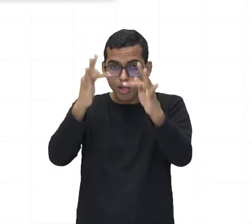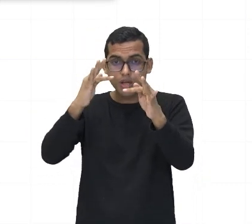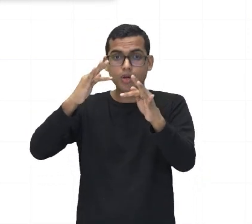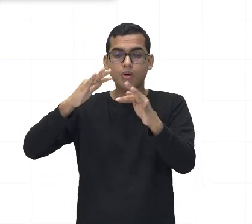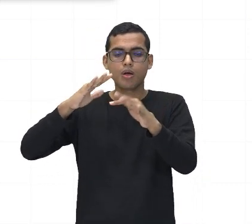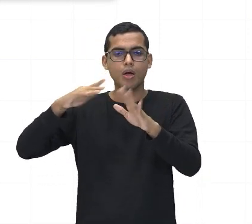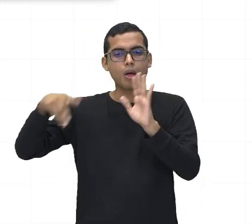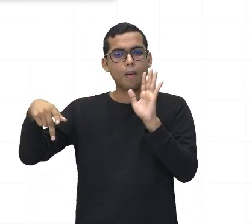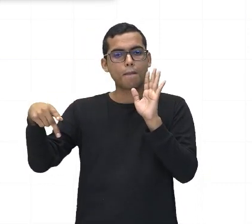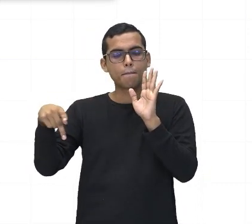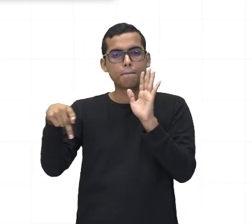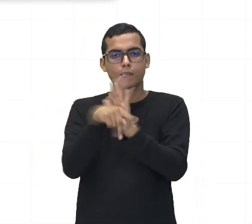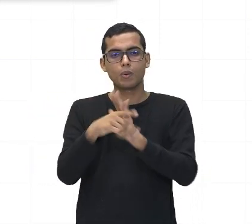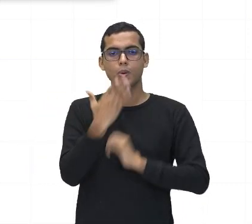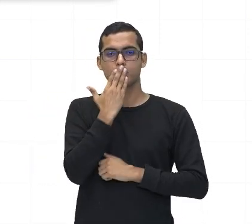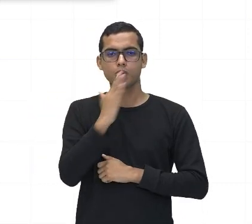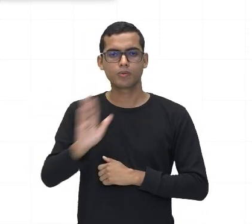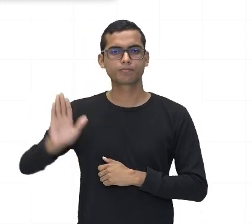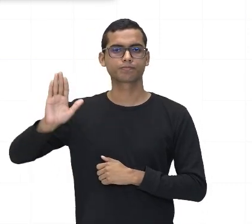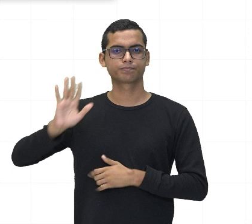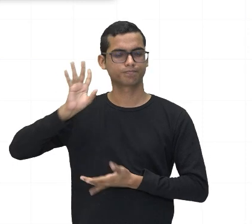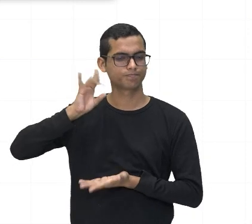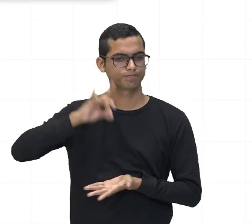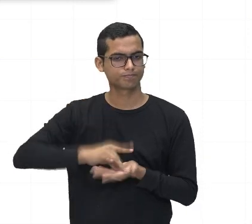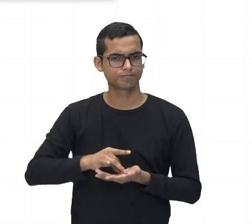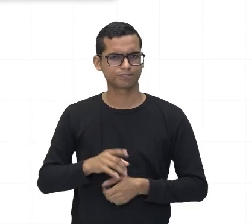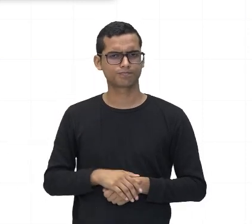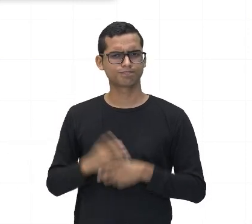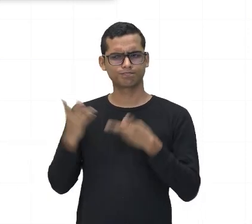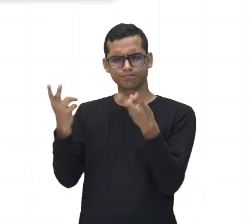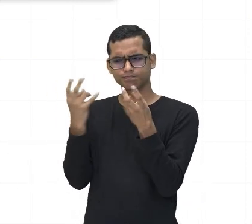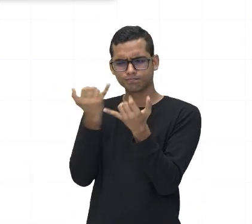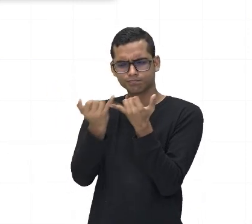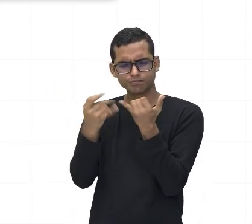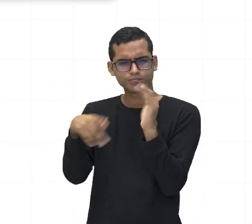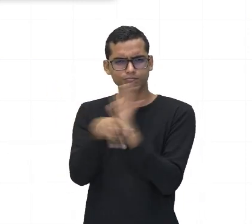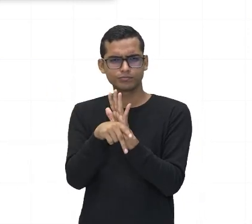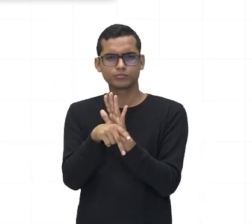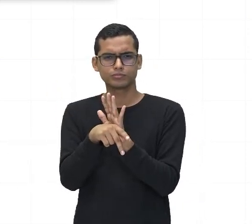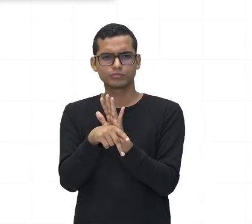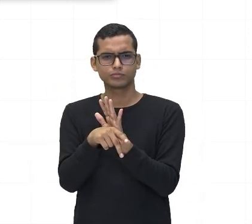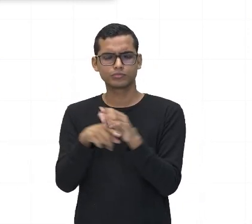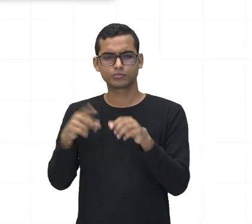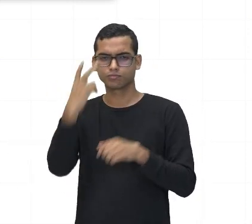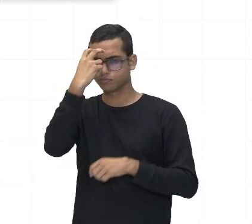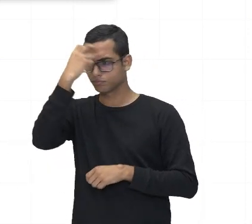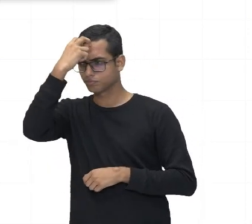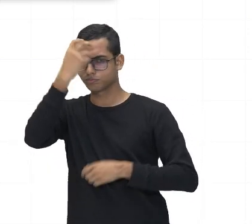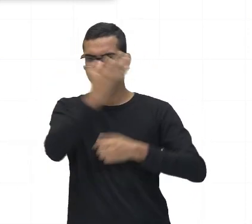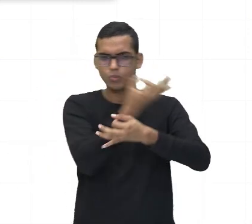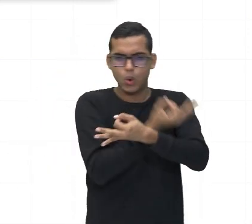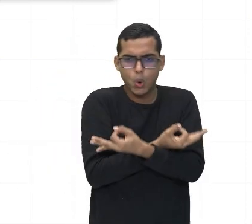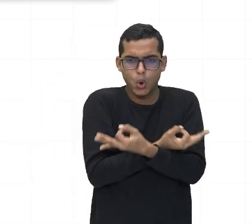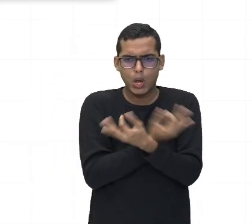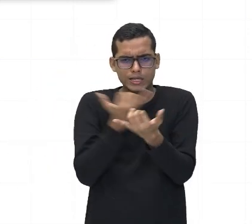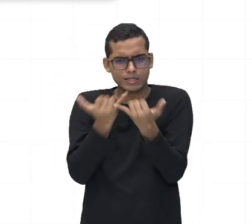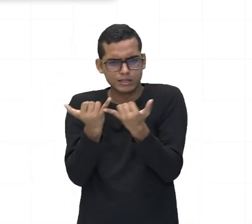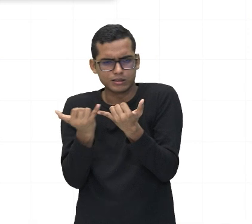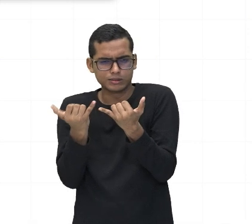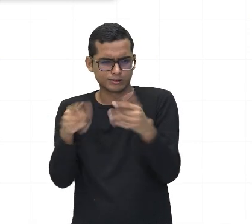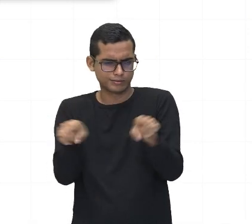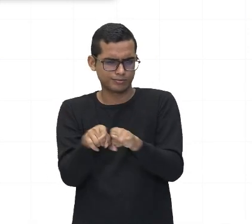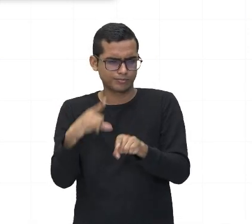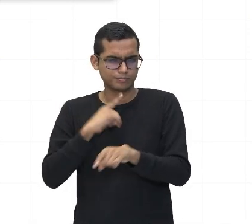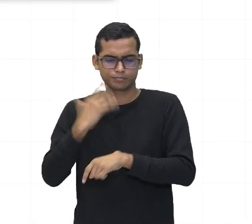só que interessante. Não tem elementos muito parecidos entre o budismo e o hinduísmo? que já vimos há pouco, mas